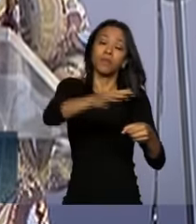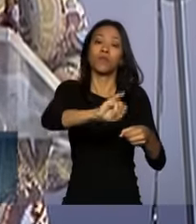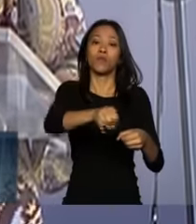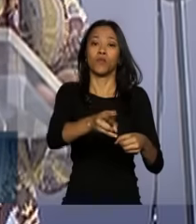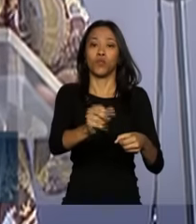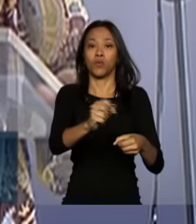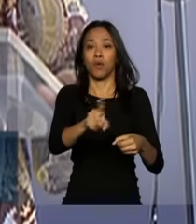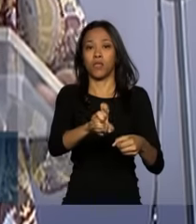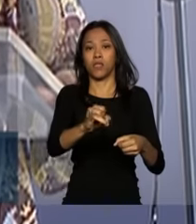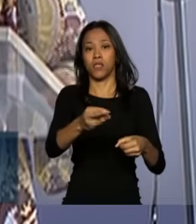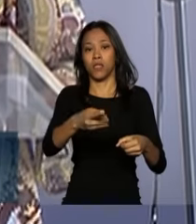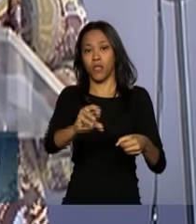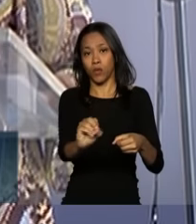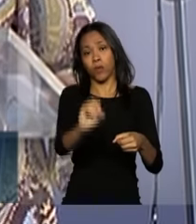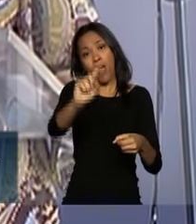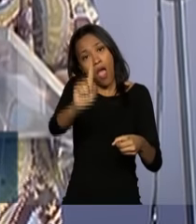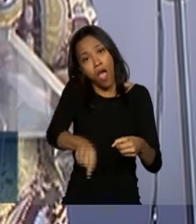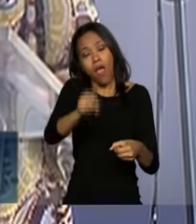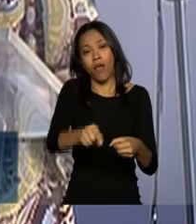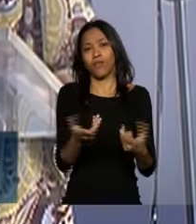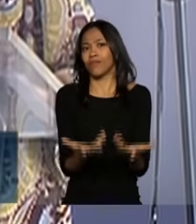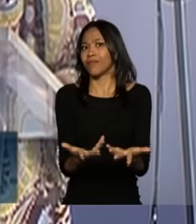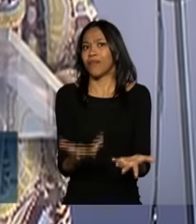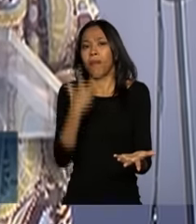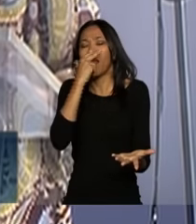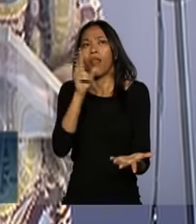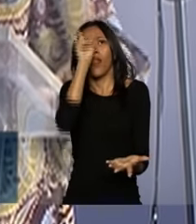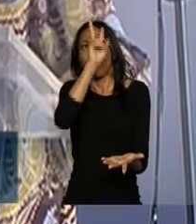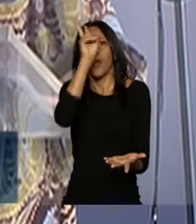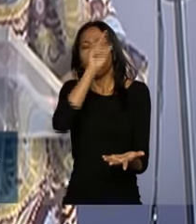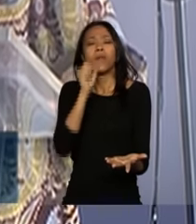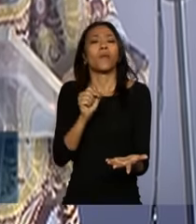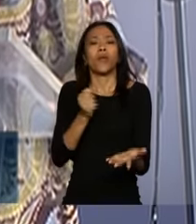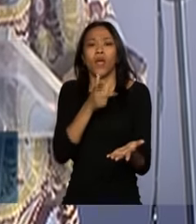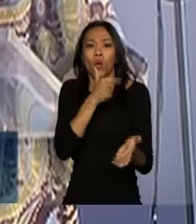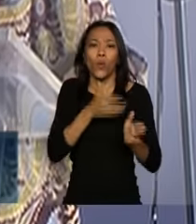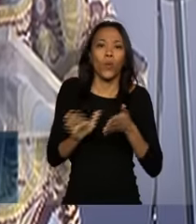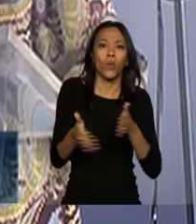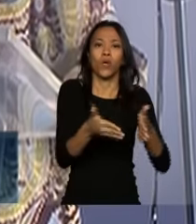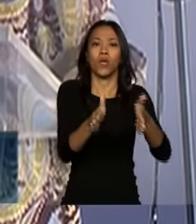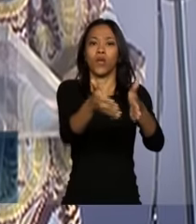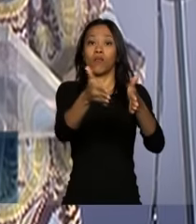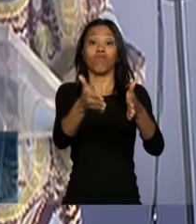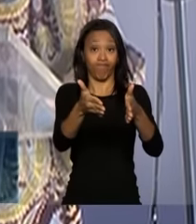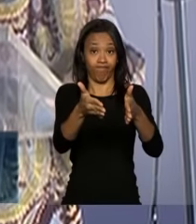inteiro, é símbolo do velho Chico, do Rio São Francisco.